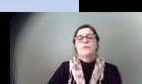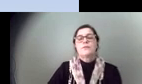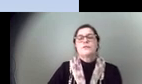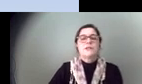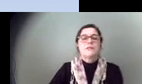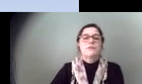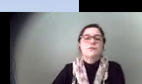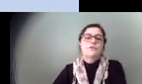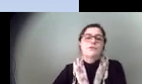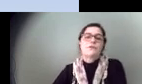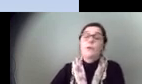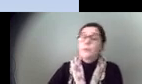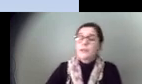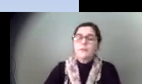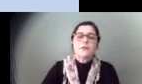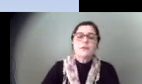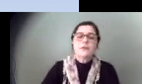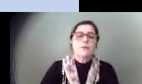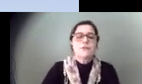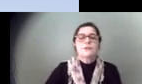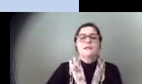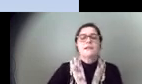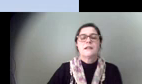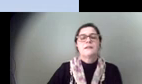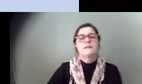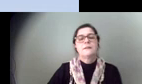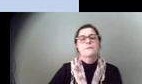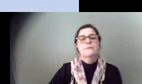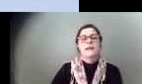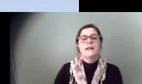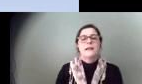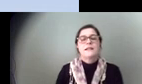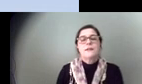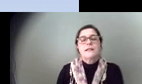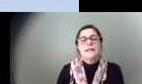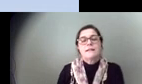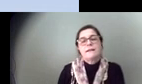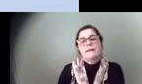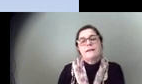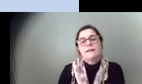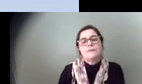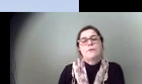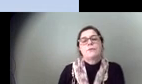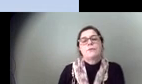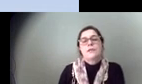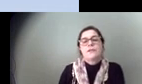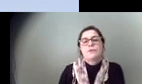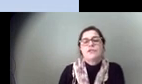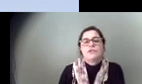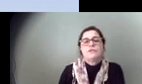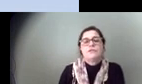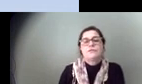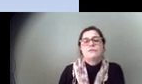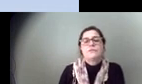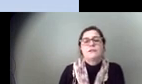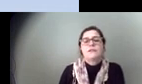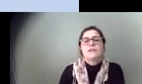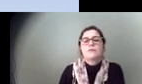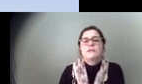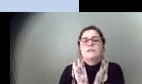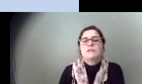com o professor e a devolutiva, é o acompanhamento ao professor, né? Então, ele tem que ter esse foco, que ele é